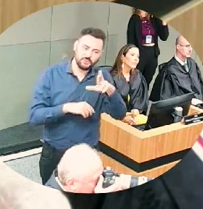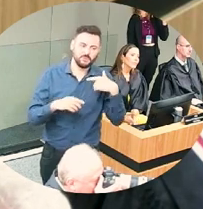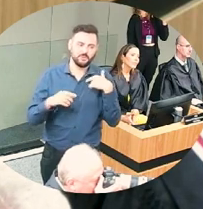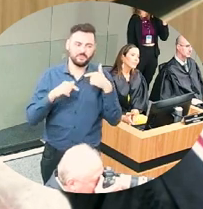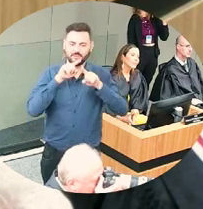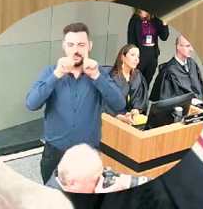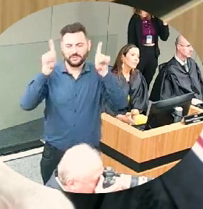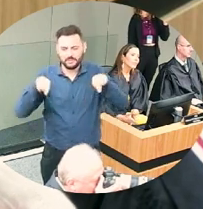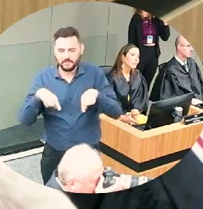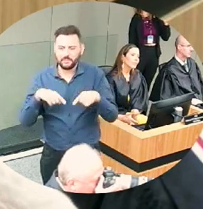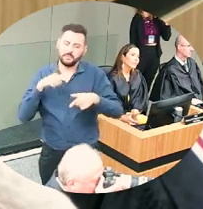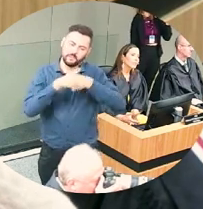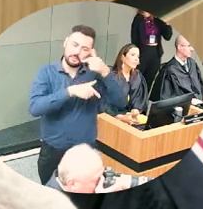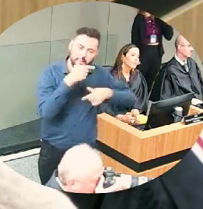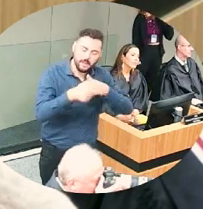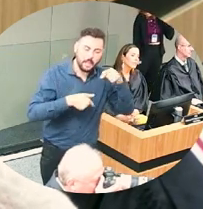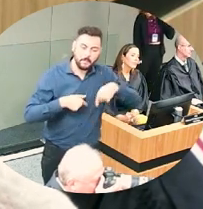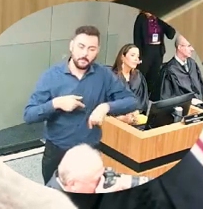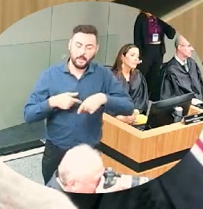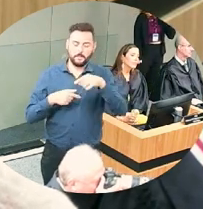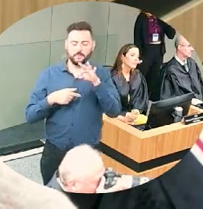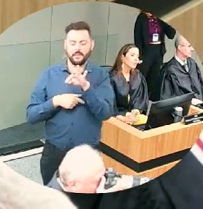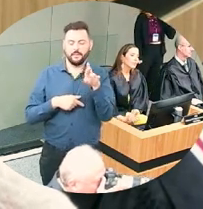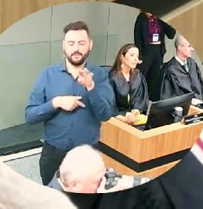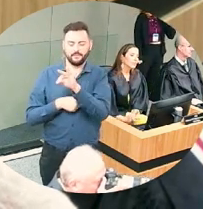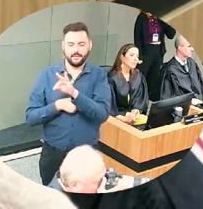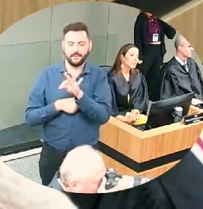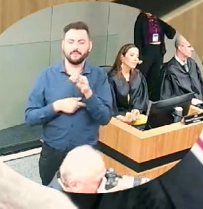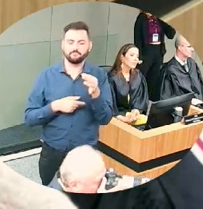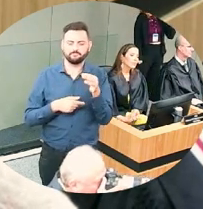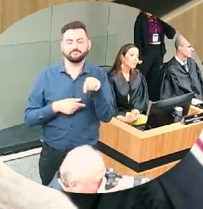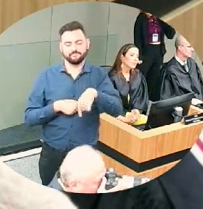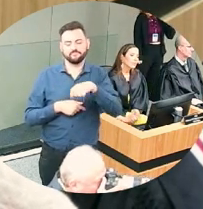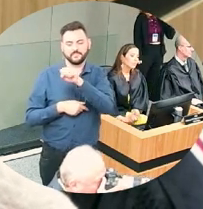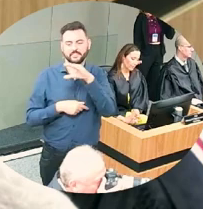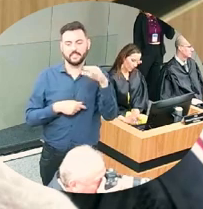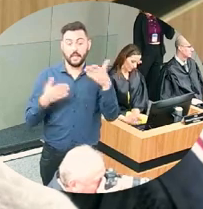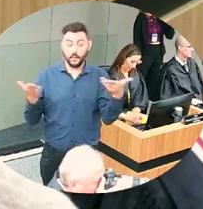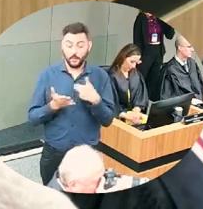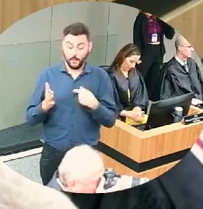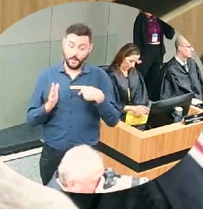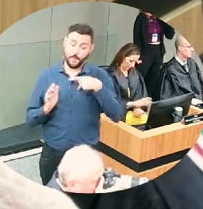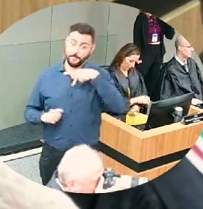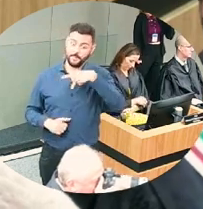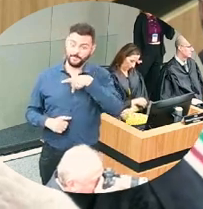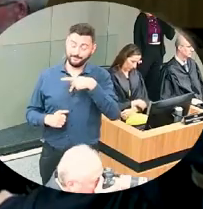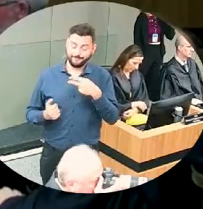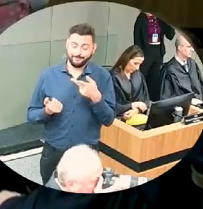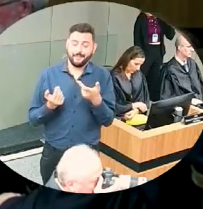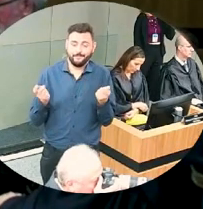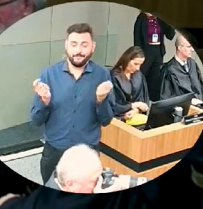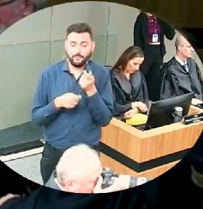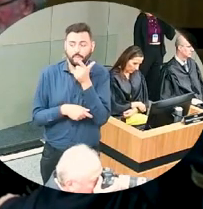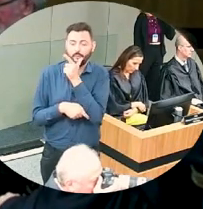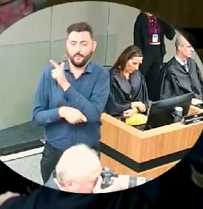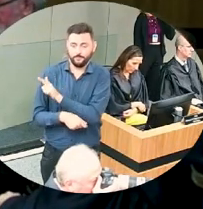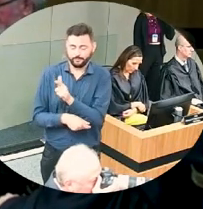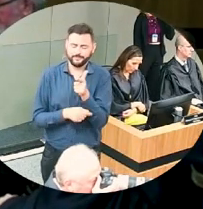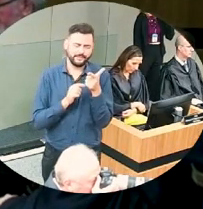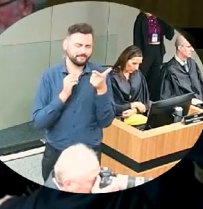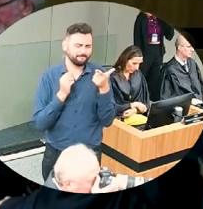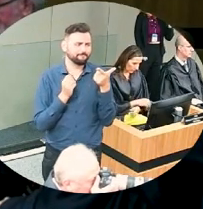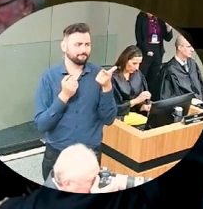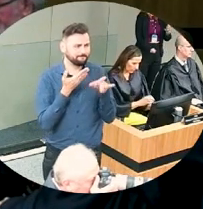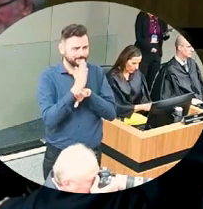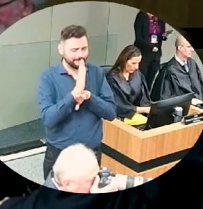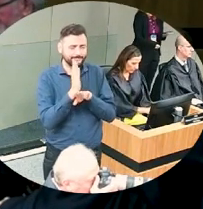do de Santa Catarina o nosso Presidente oro empalado grande amigo